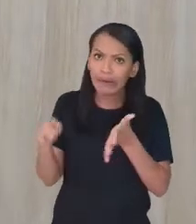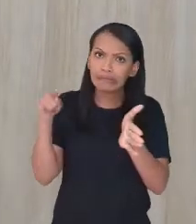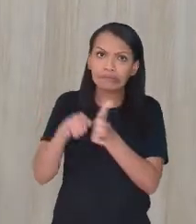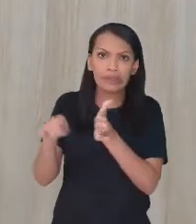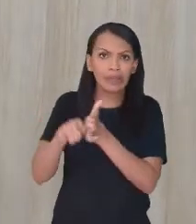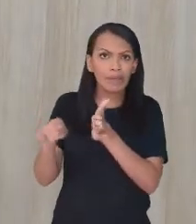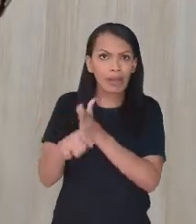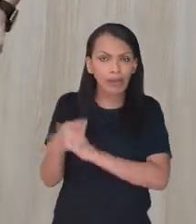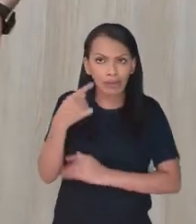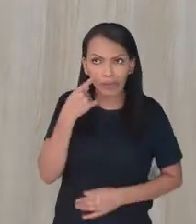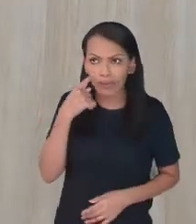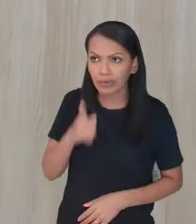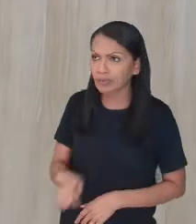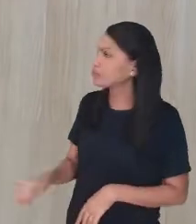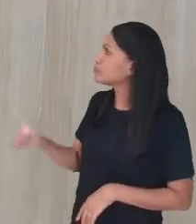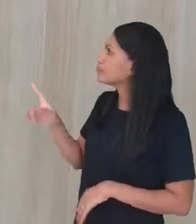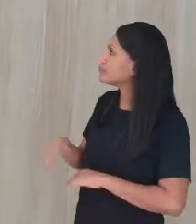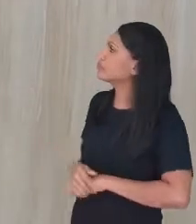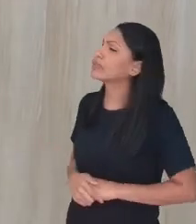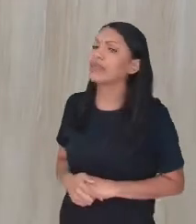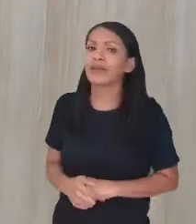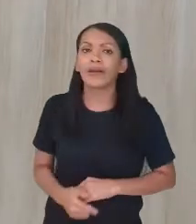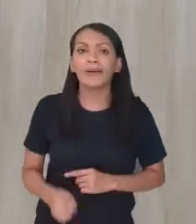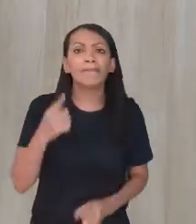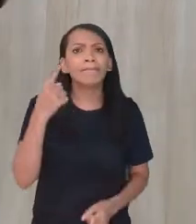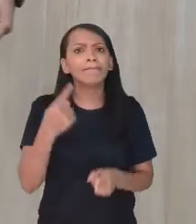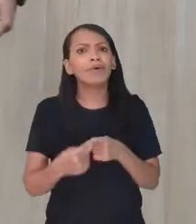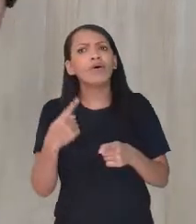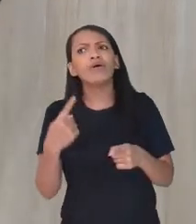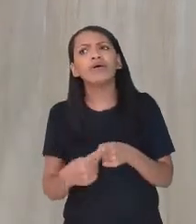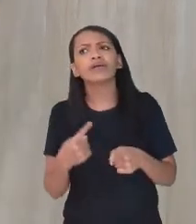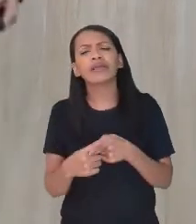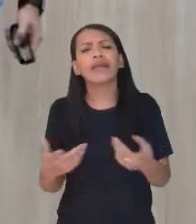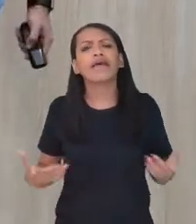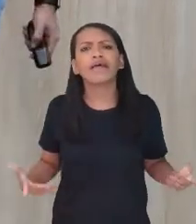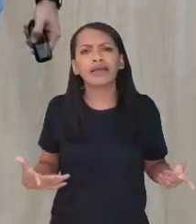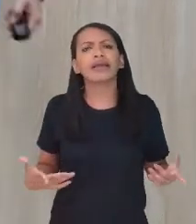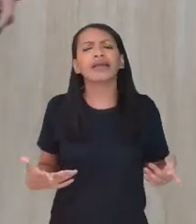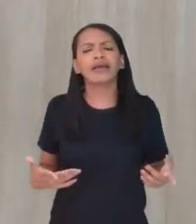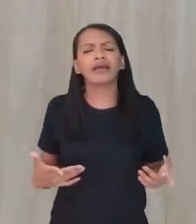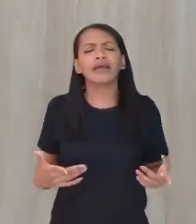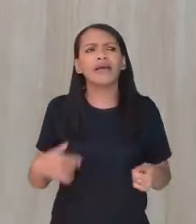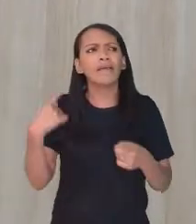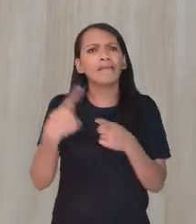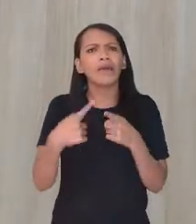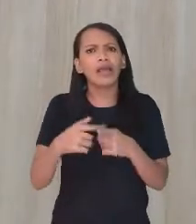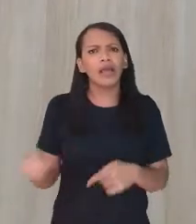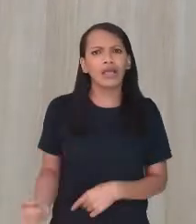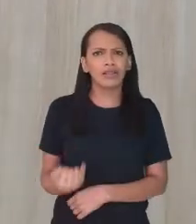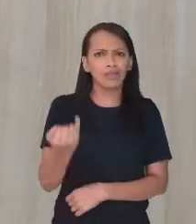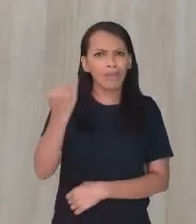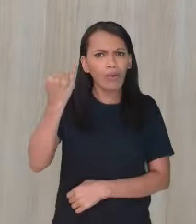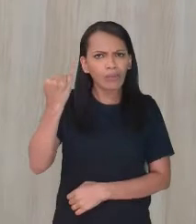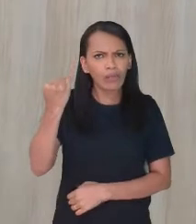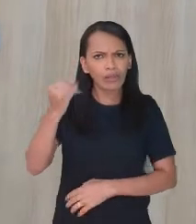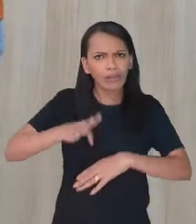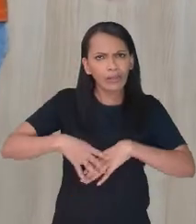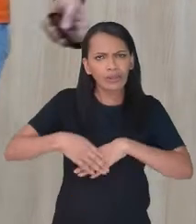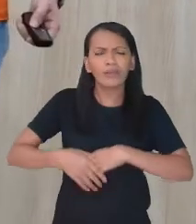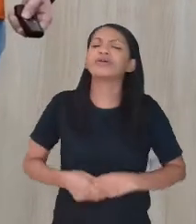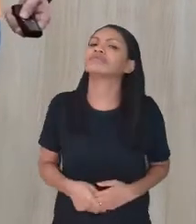aí, perguntando para você para que serve a matemática. A gente já viu em